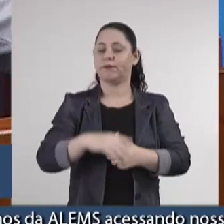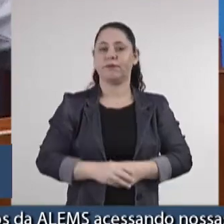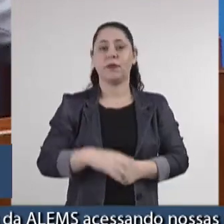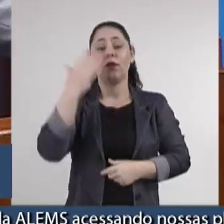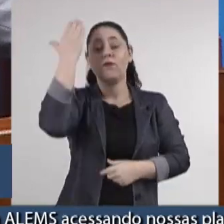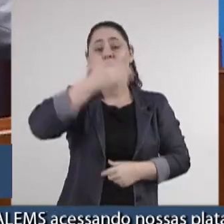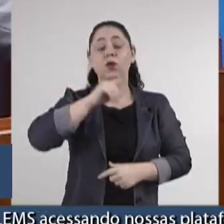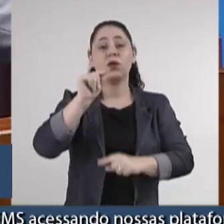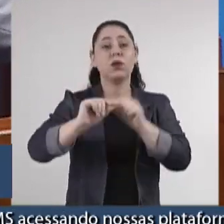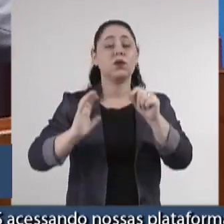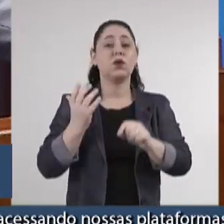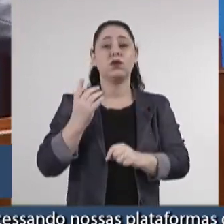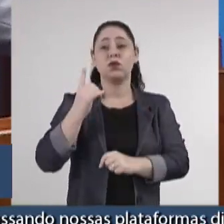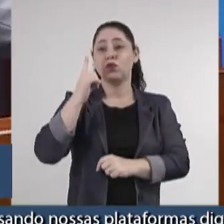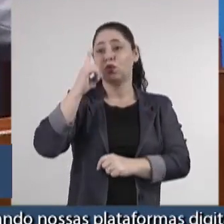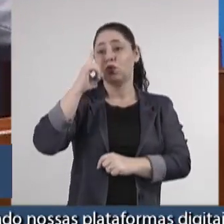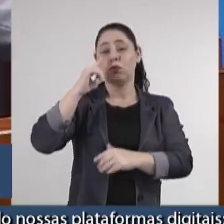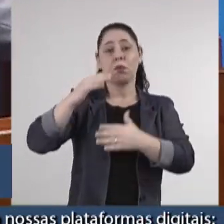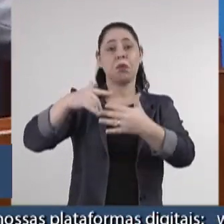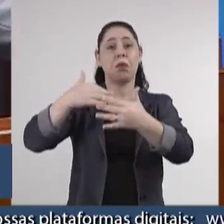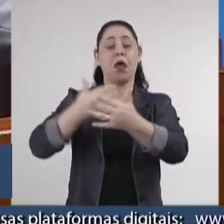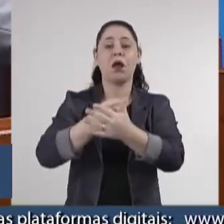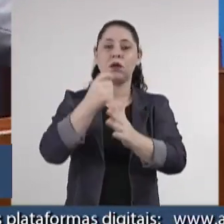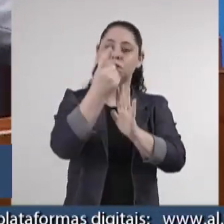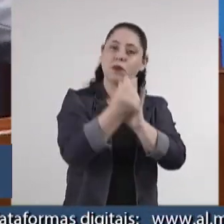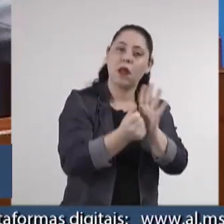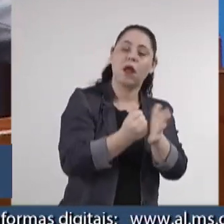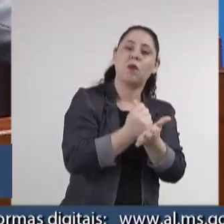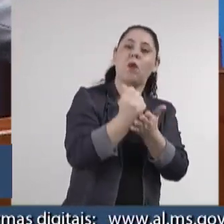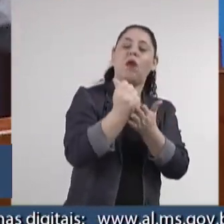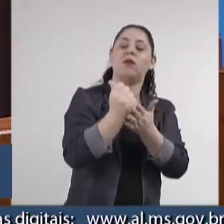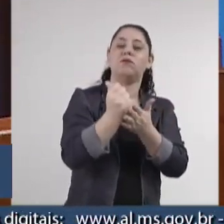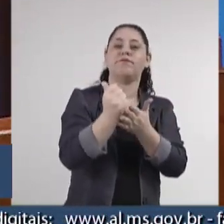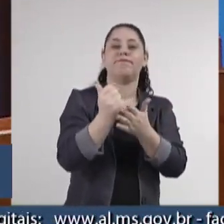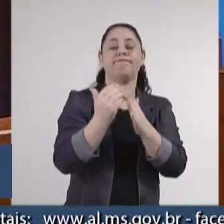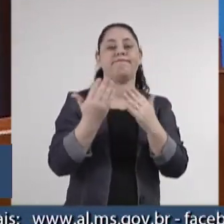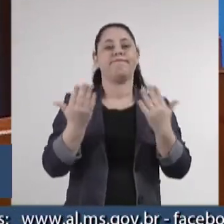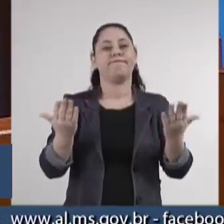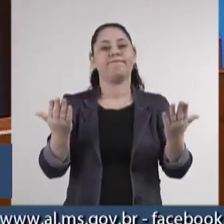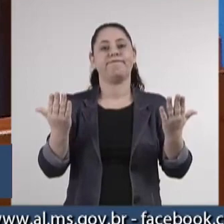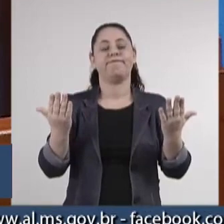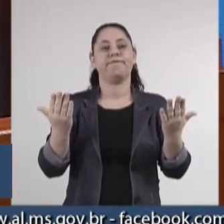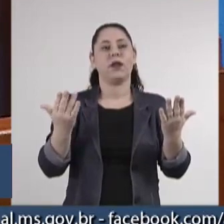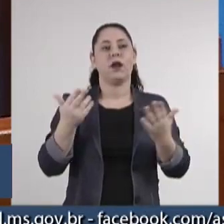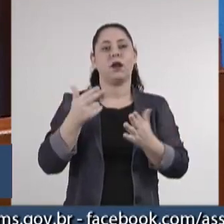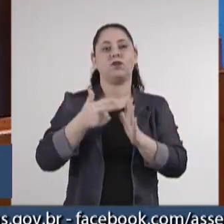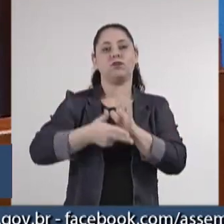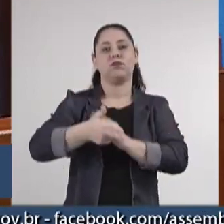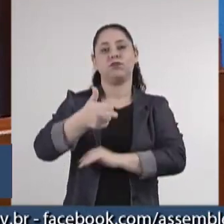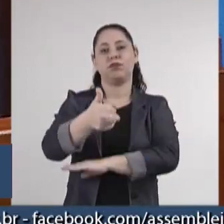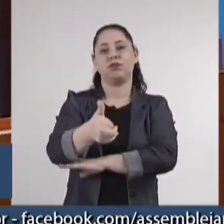diante dessa situação, porque daqui a uns dias licita, relicita, a obra começa, enfim, sobe o pedágio.